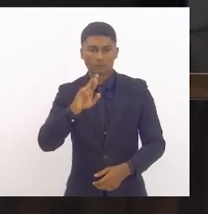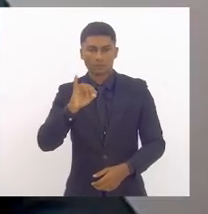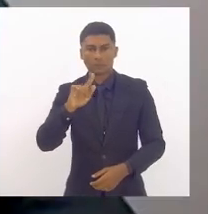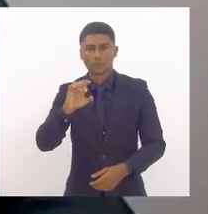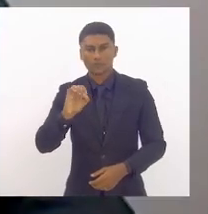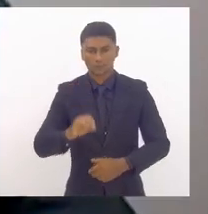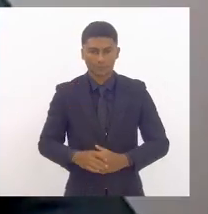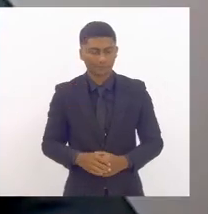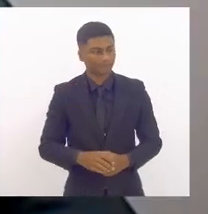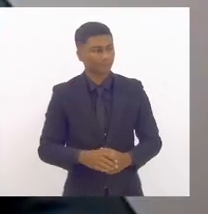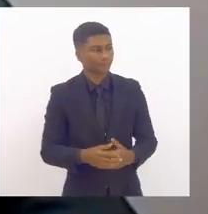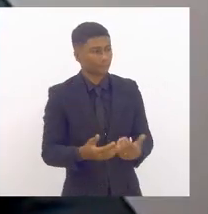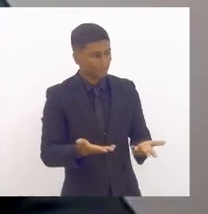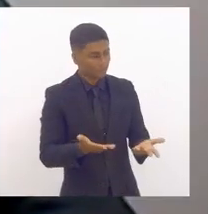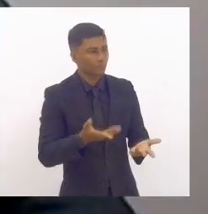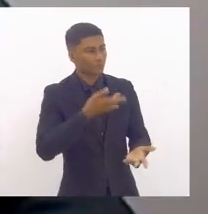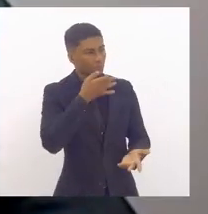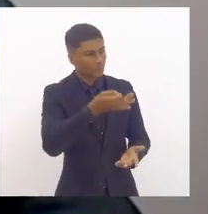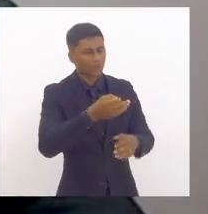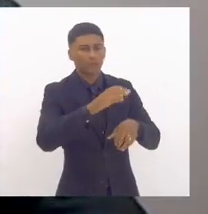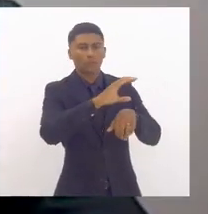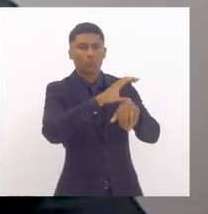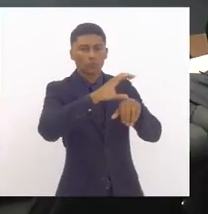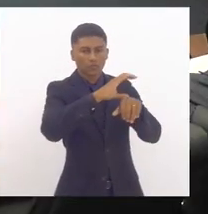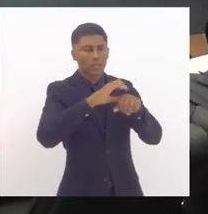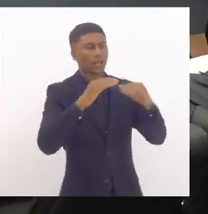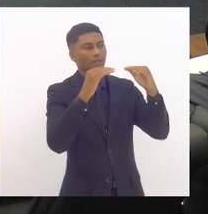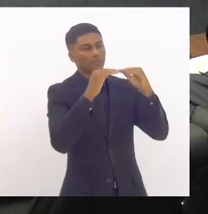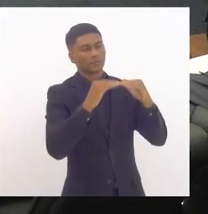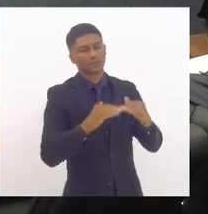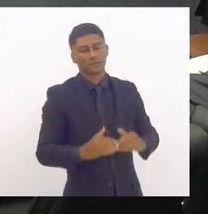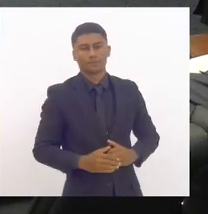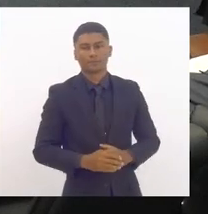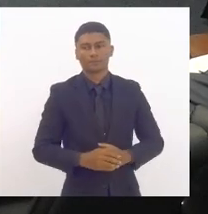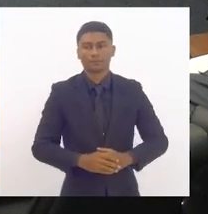Senhor presidente, parecer pela constitucionalidade.